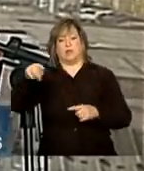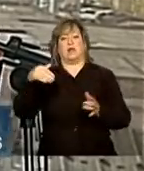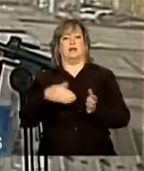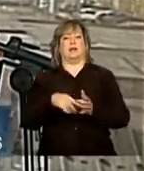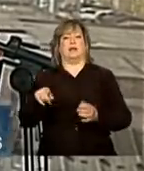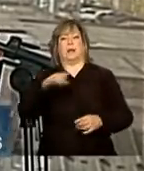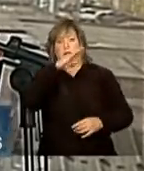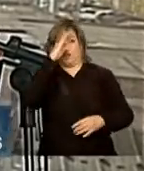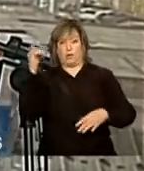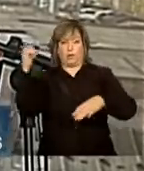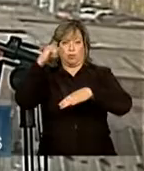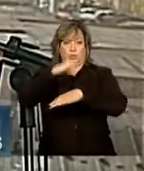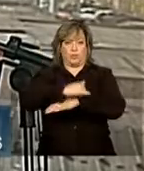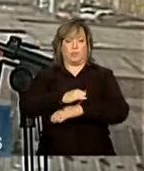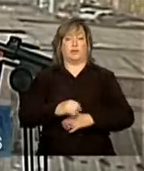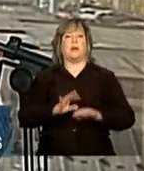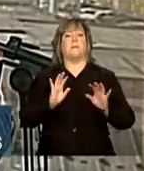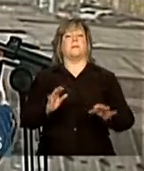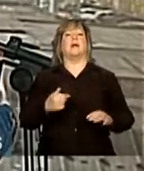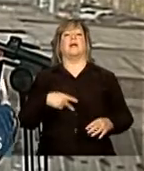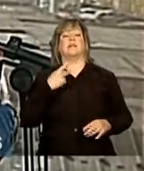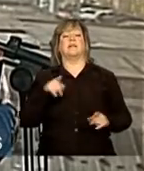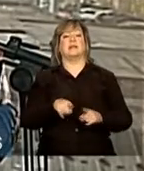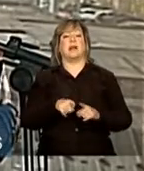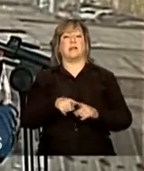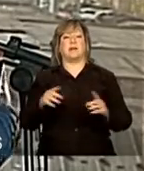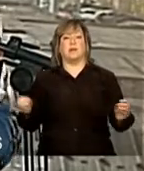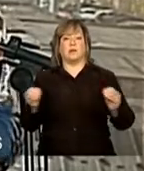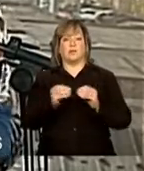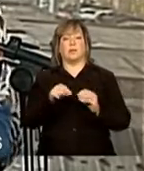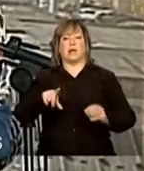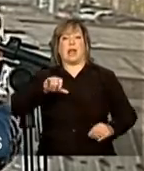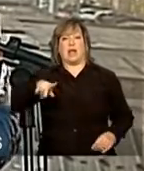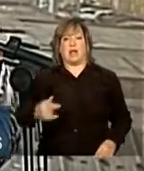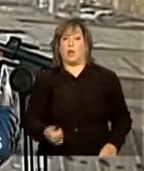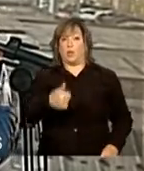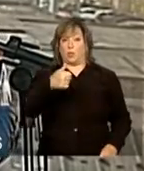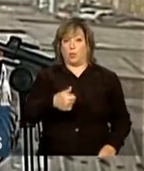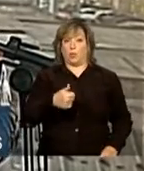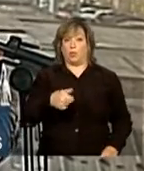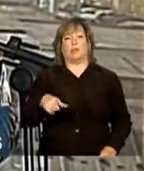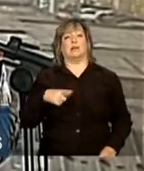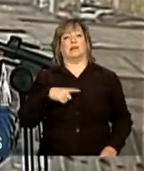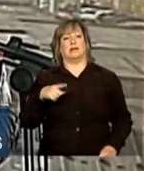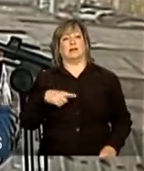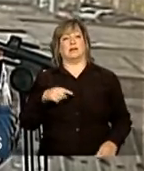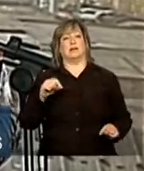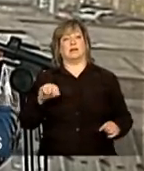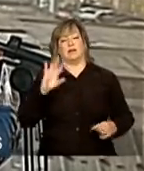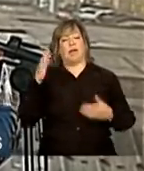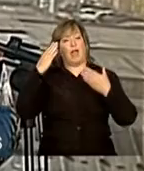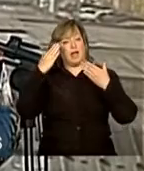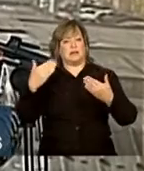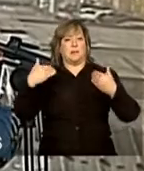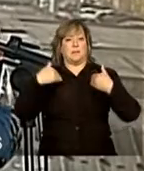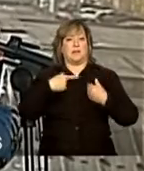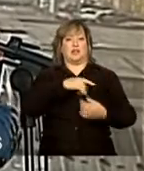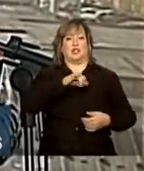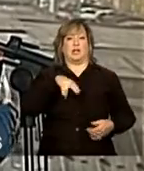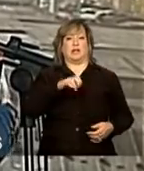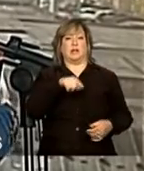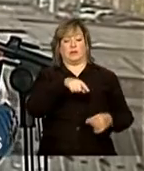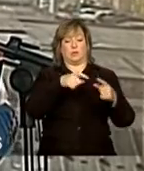queria falar também da complementação da linha 1, que estão agradecendo a mim e ao Jacques naquela